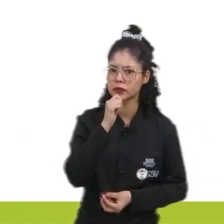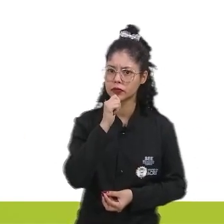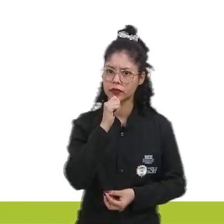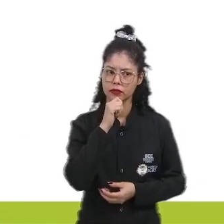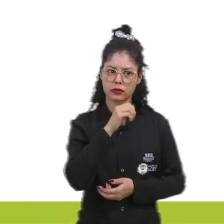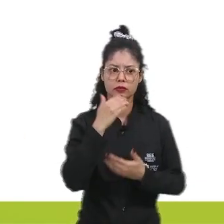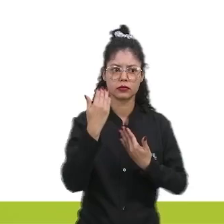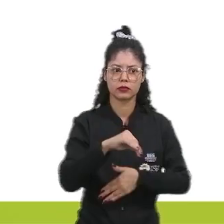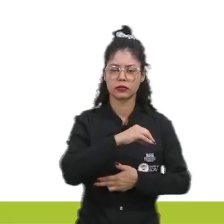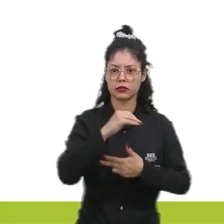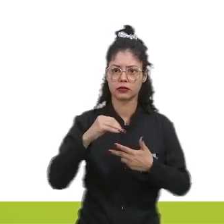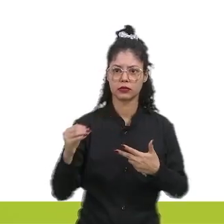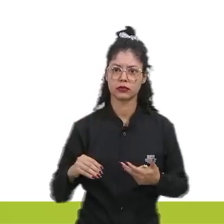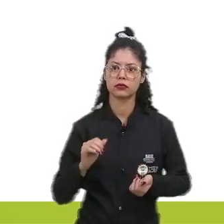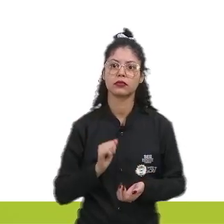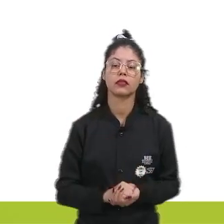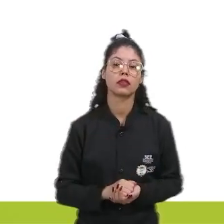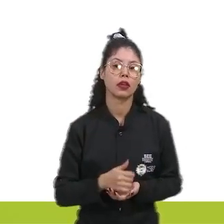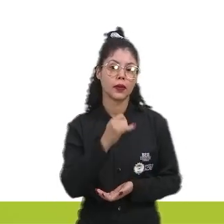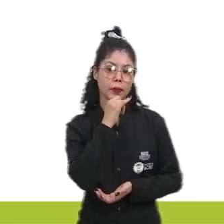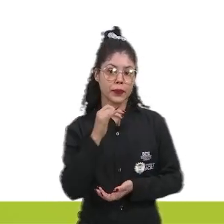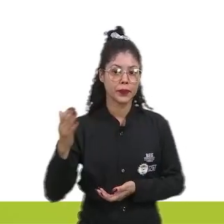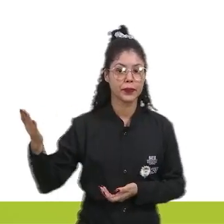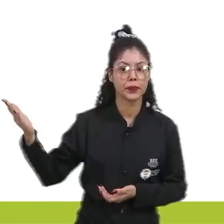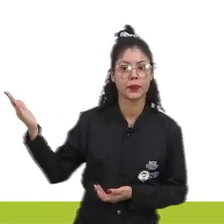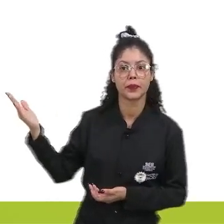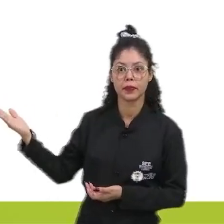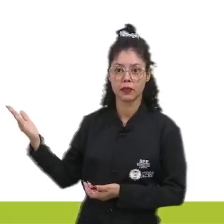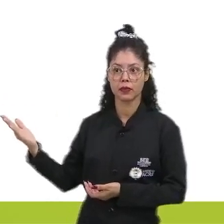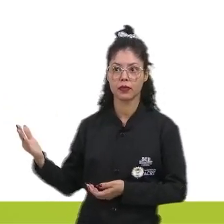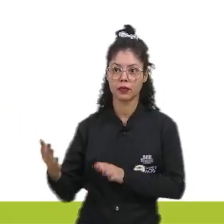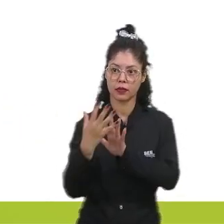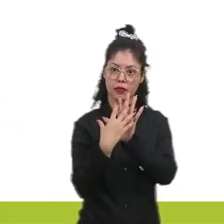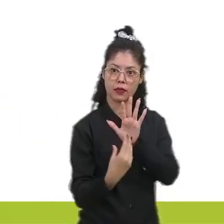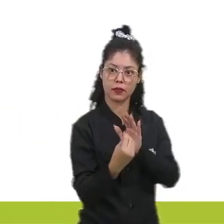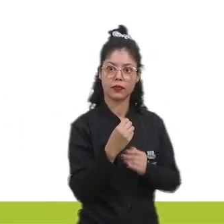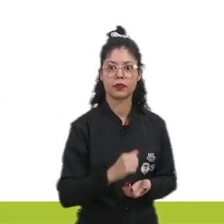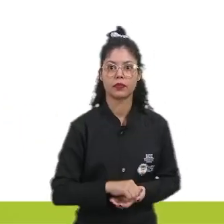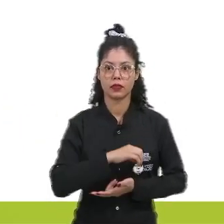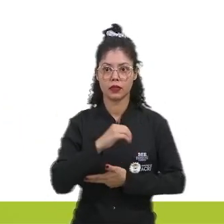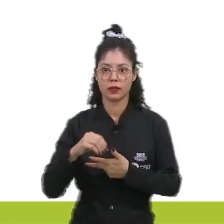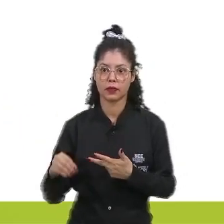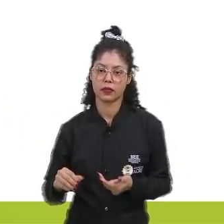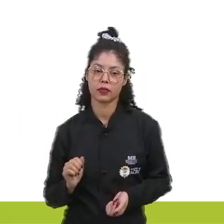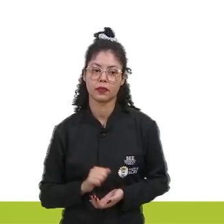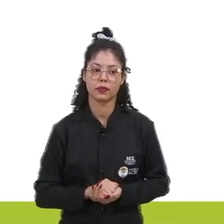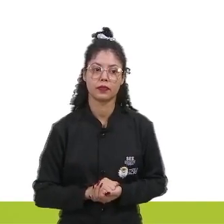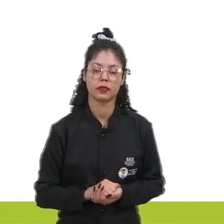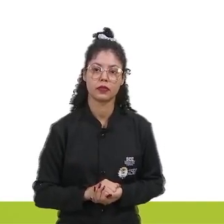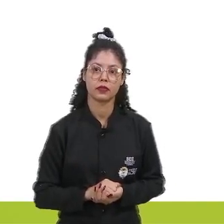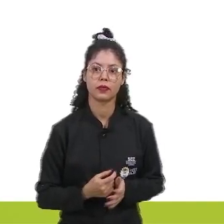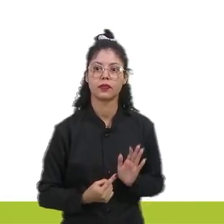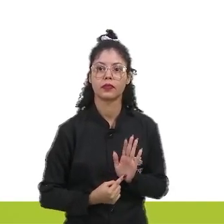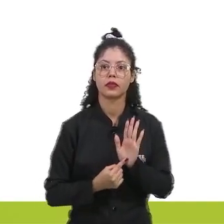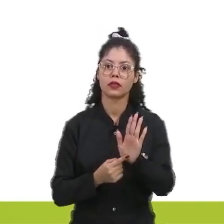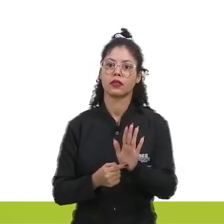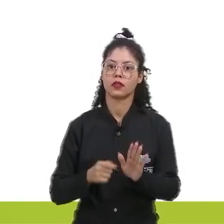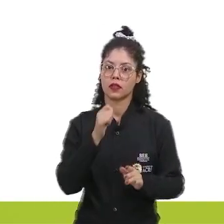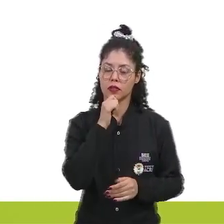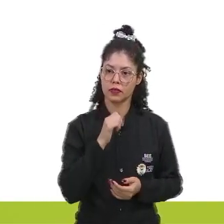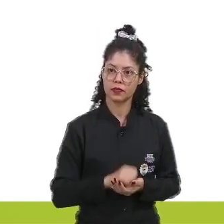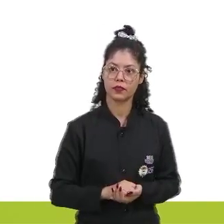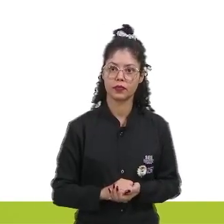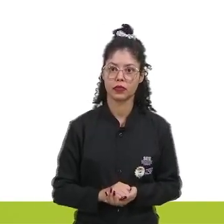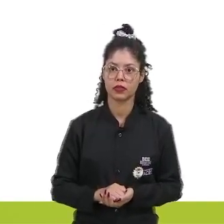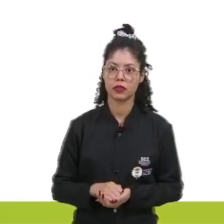Enem, tá bom? Ó, a gente tem um exemplo aqui que eu quero começar a projetar para a questão do Enem. Apresentamos a seguir o gráfico do volume